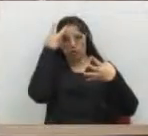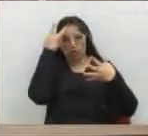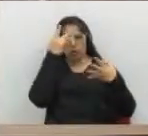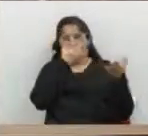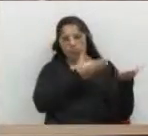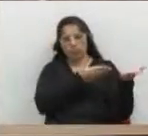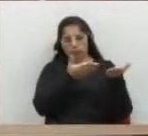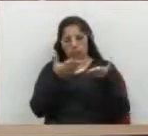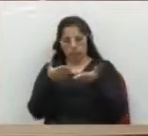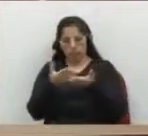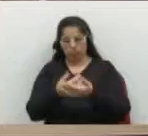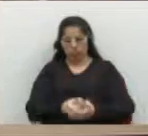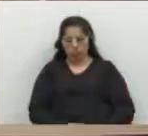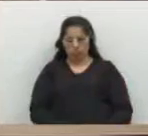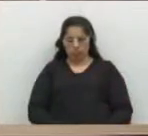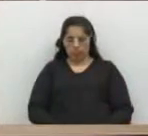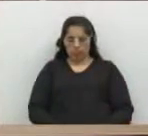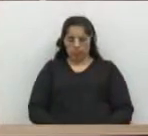comissões.